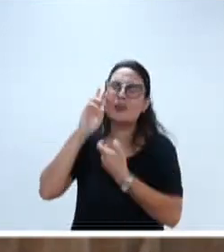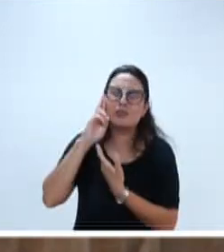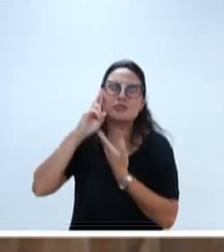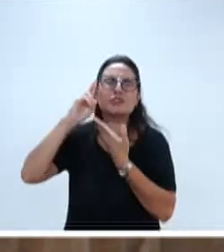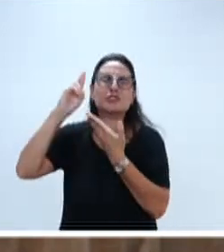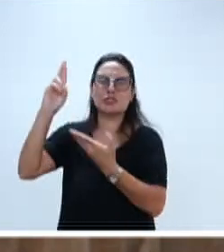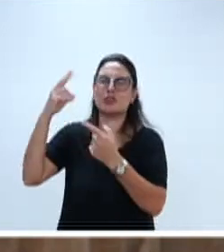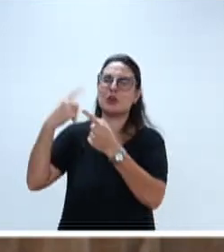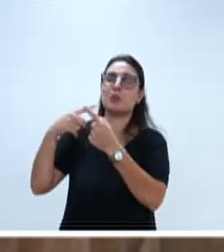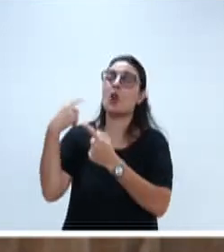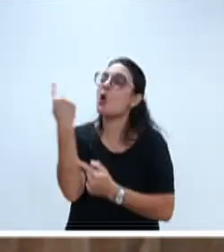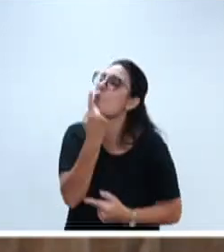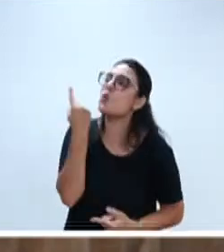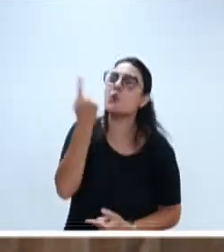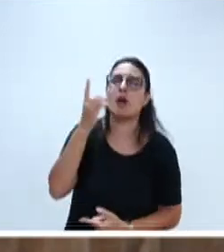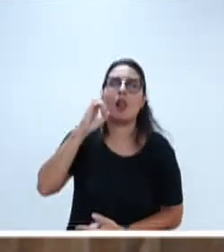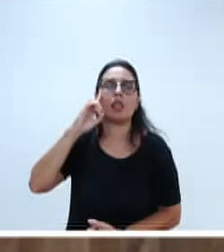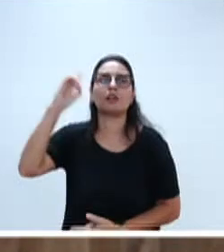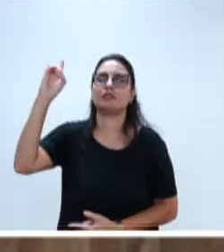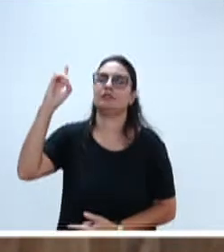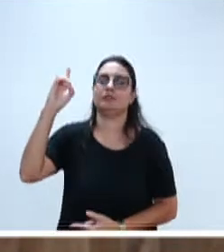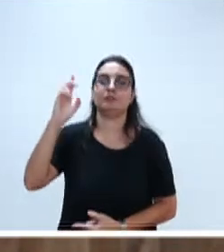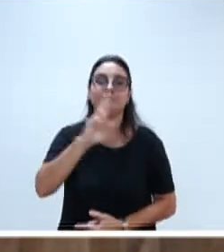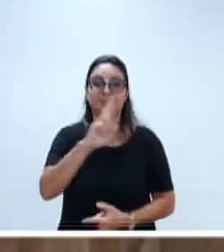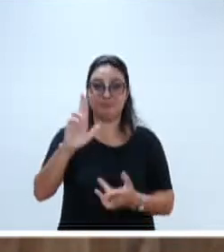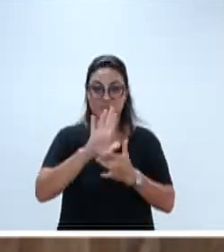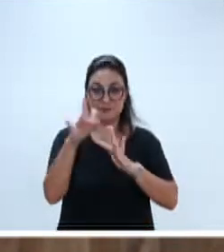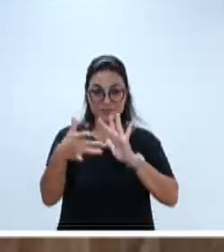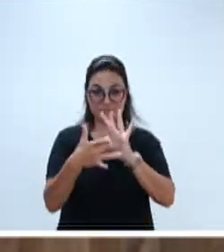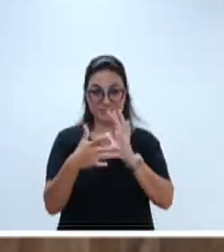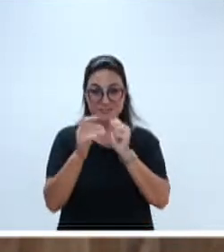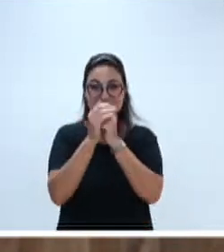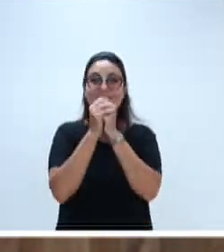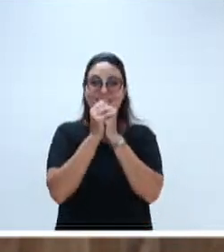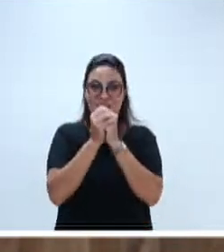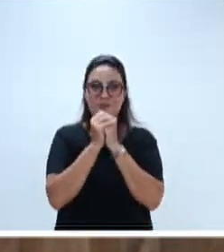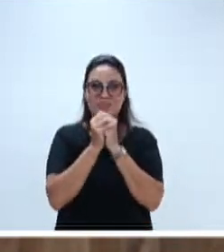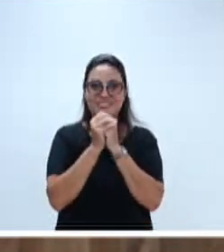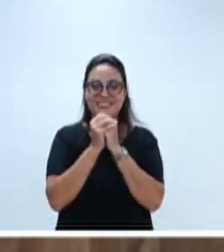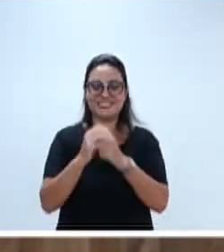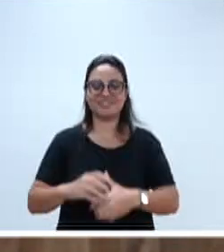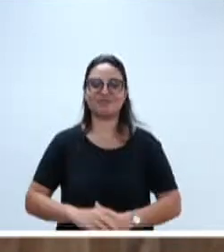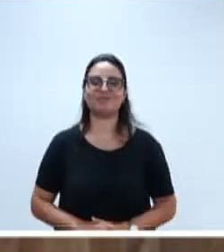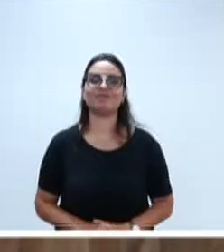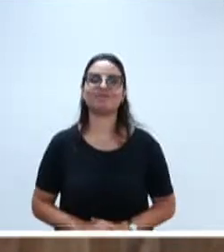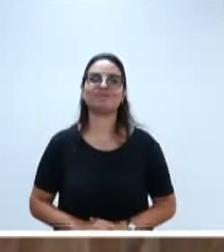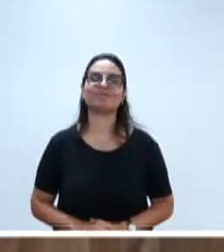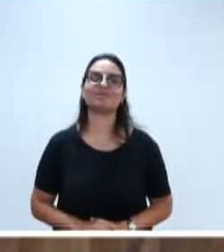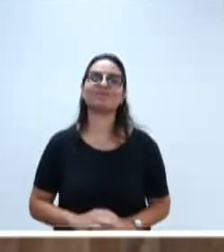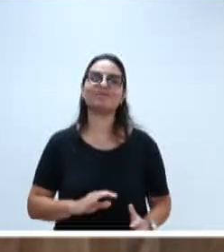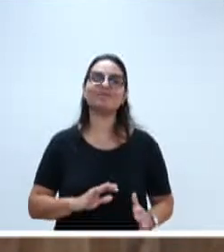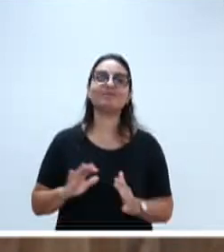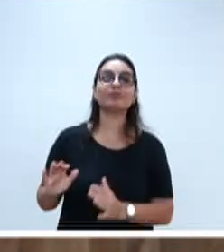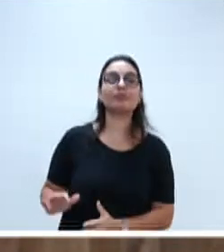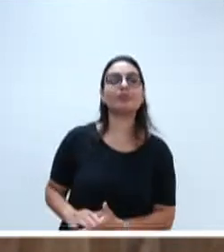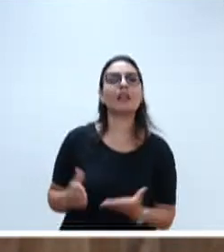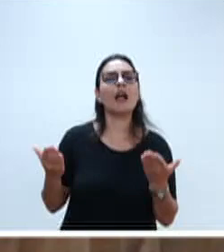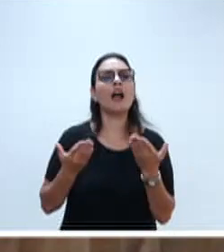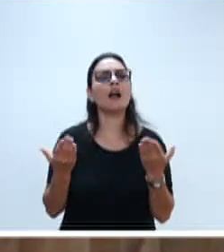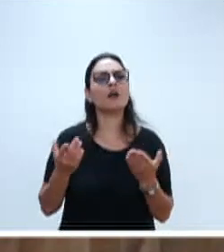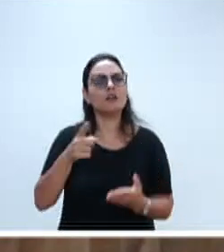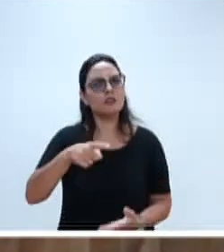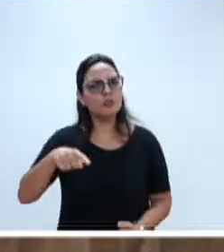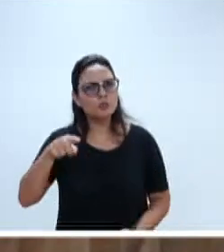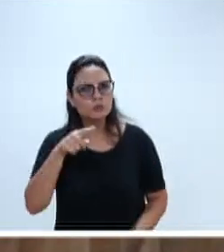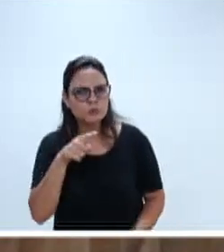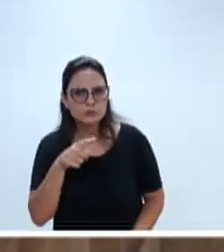só o Senhor é Deus, em nome de Jesus. Amém, Senhor, amém. Deixa eu falar com você que ainda não entregou seu